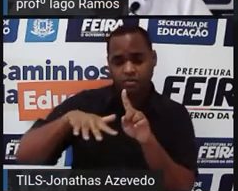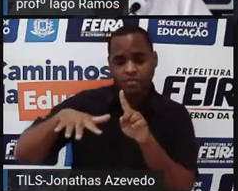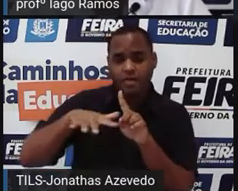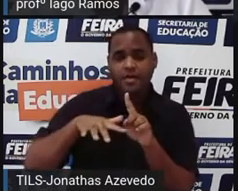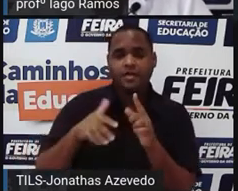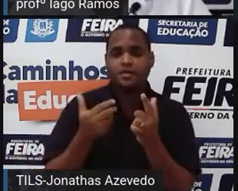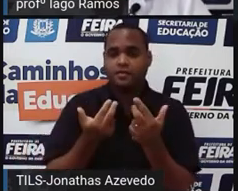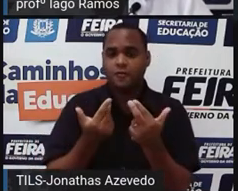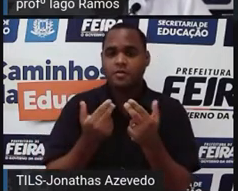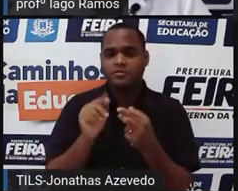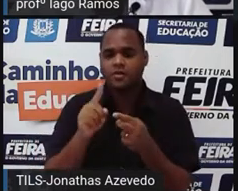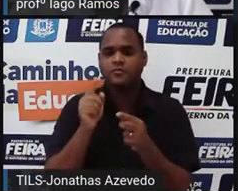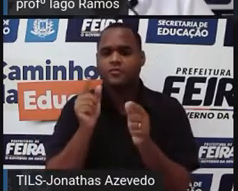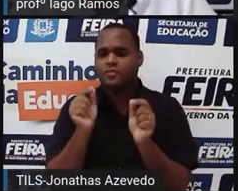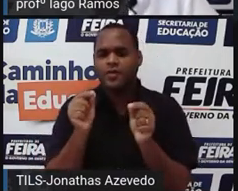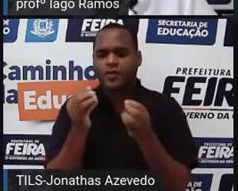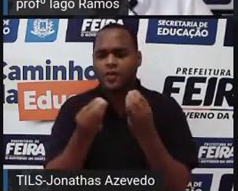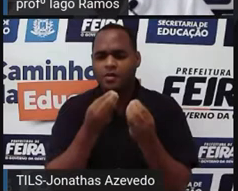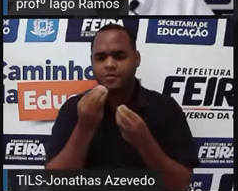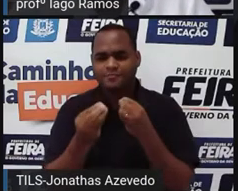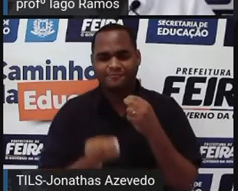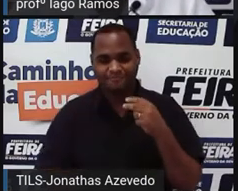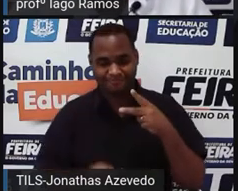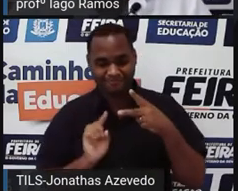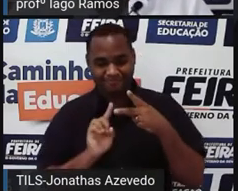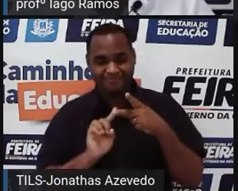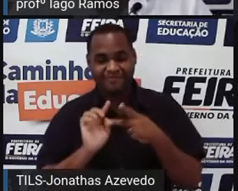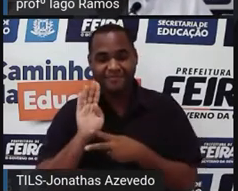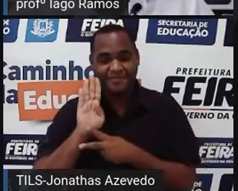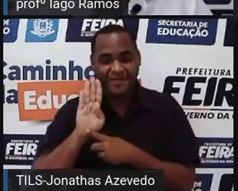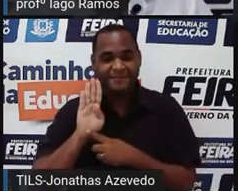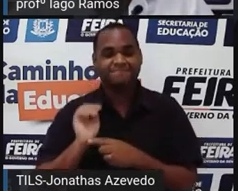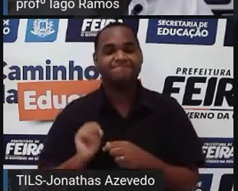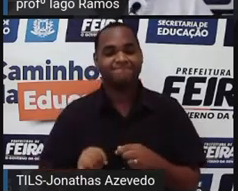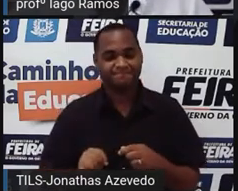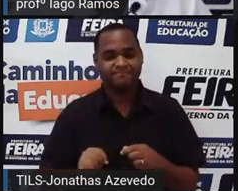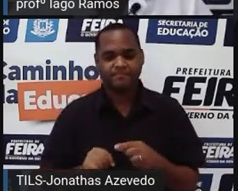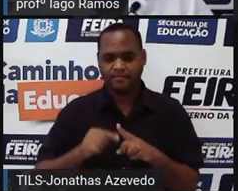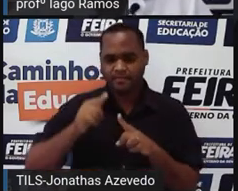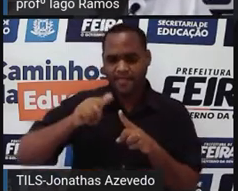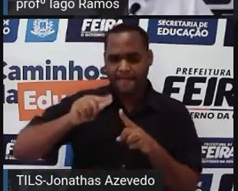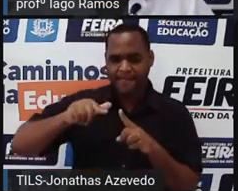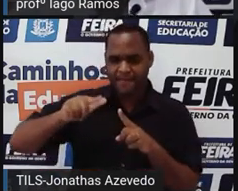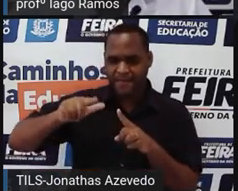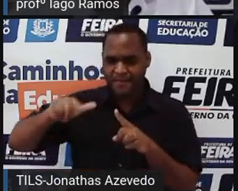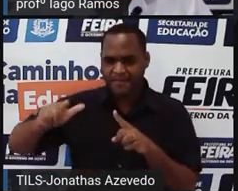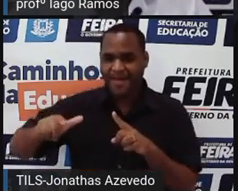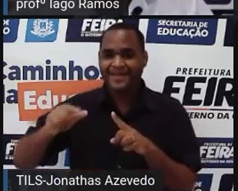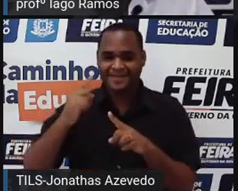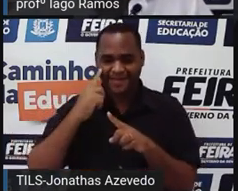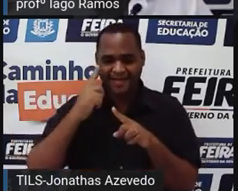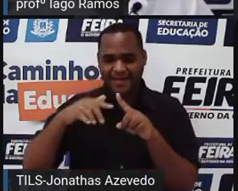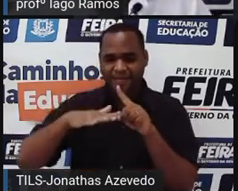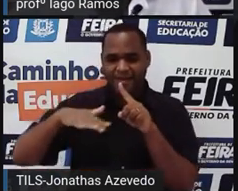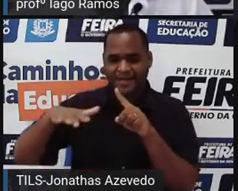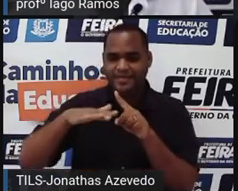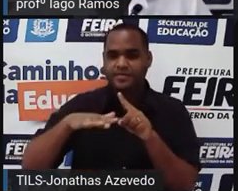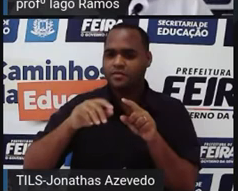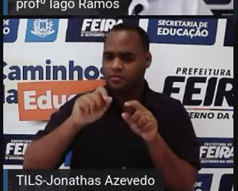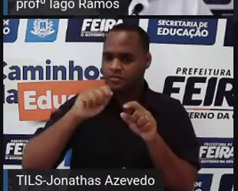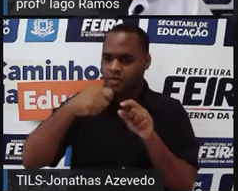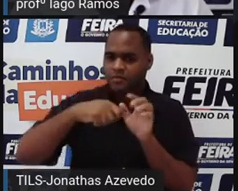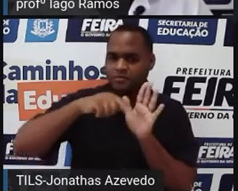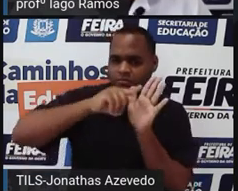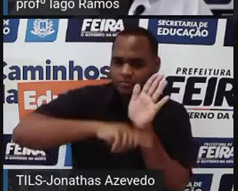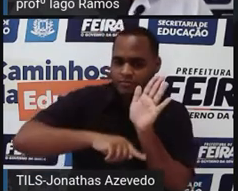para conseguir calcular isso? É o que está no item B. A gente repete a base e